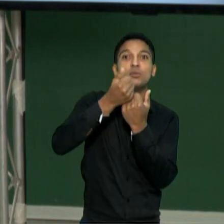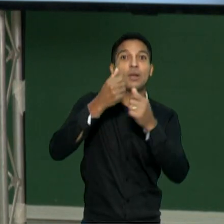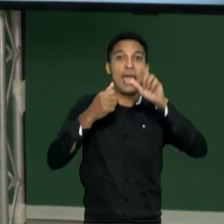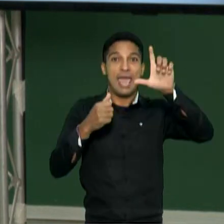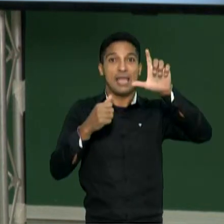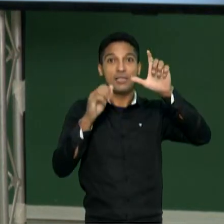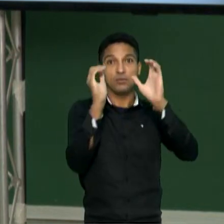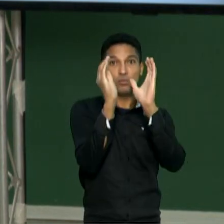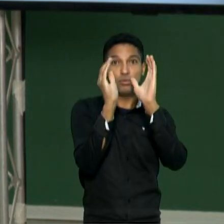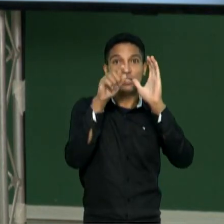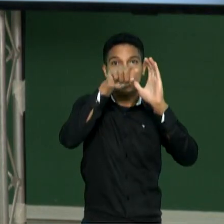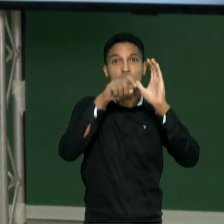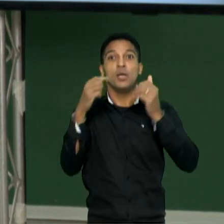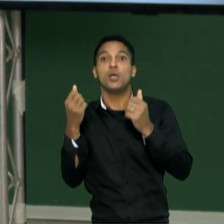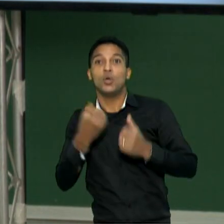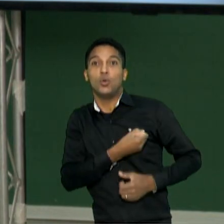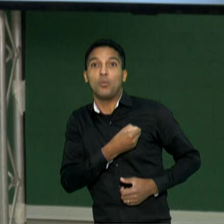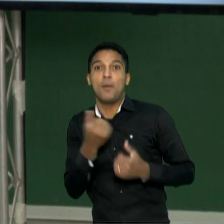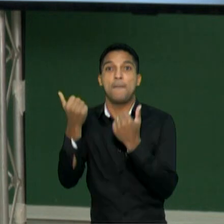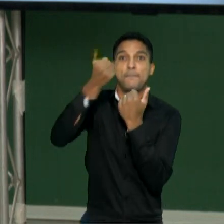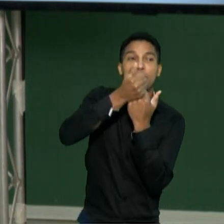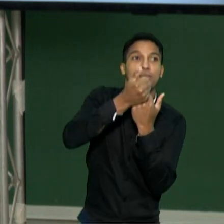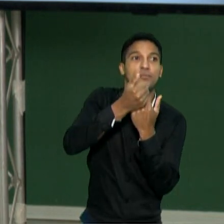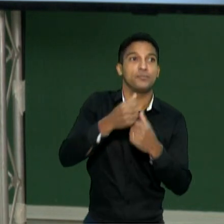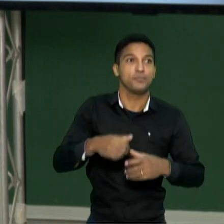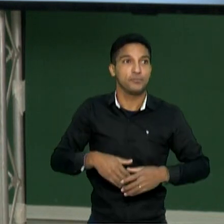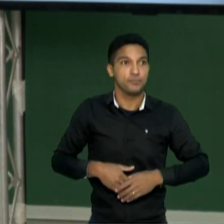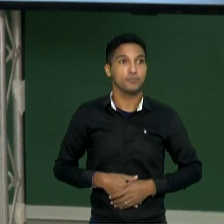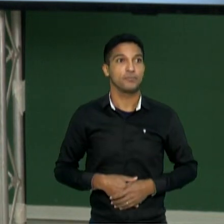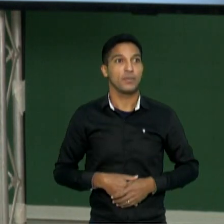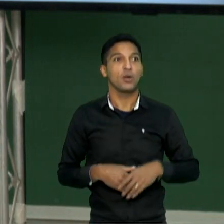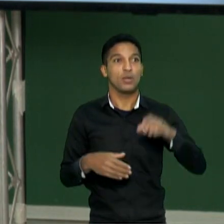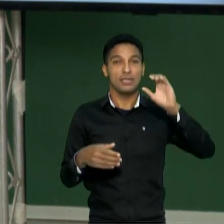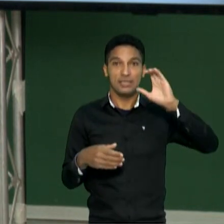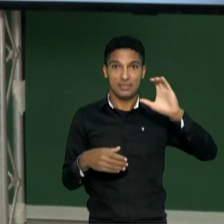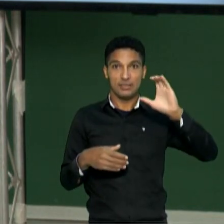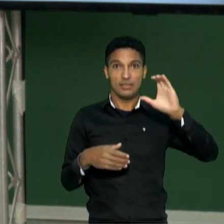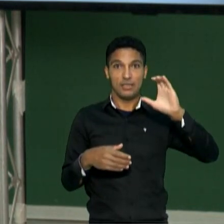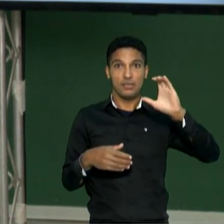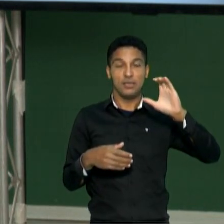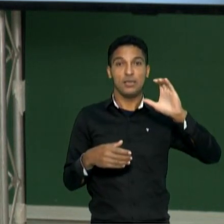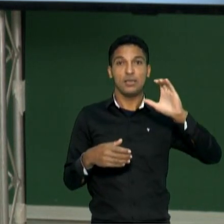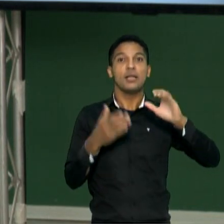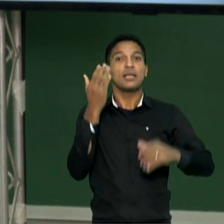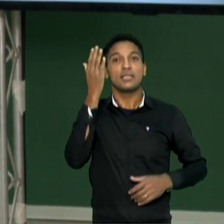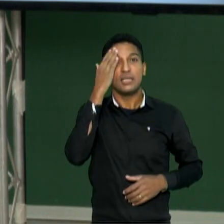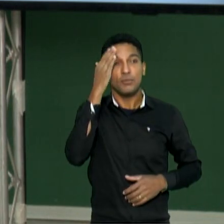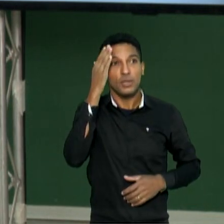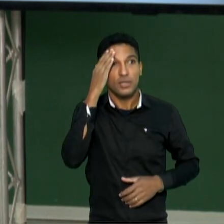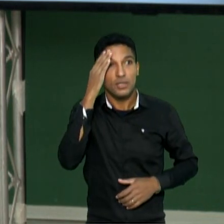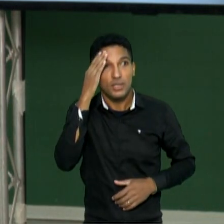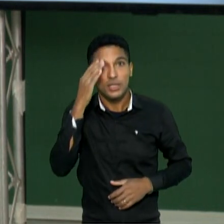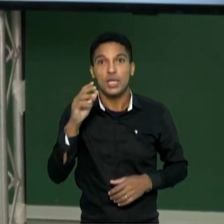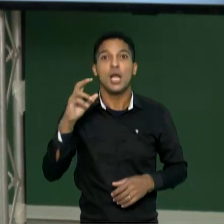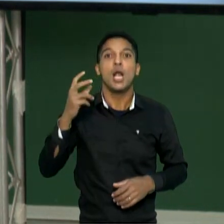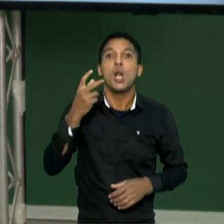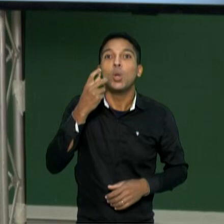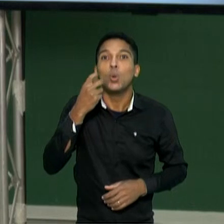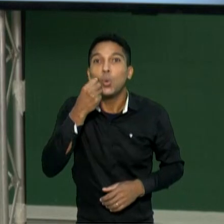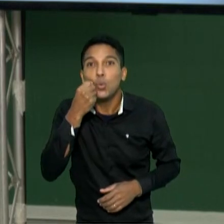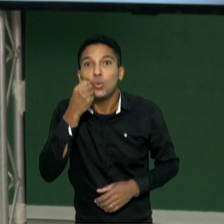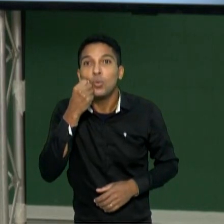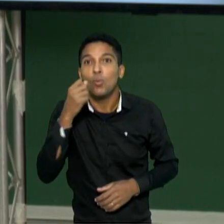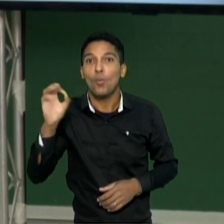né? Qual deve ser o número de espectadores para que não tenha nem lucro nem prejuízo? Essa eu vou deixar vocês pensarem. Pensem